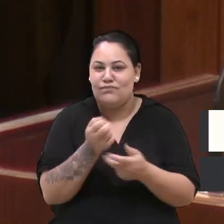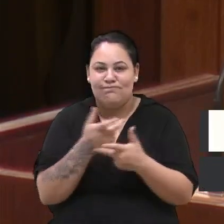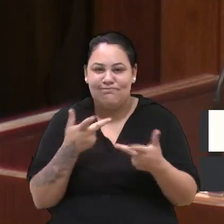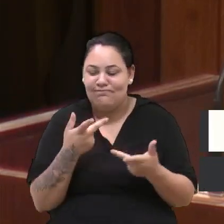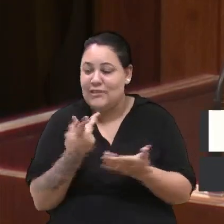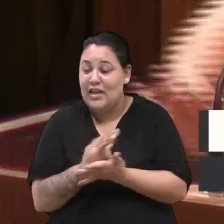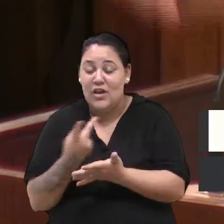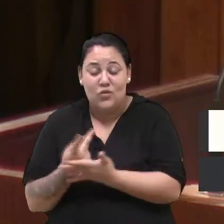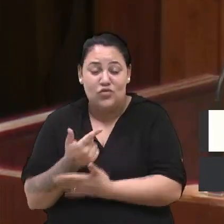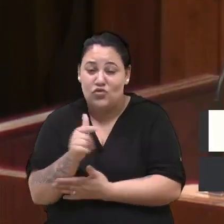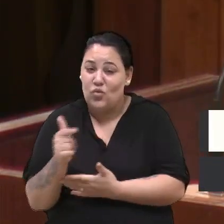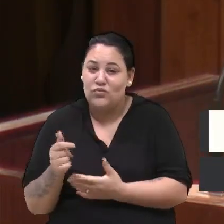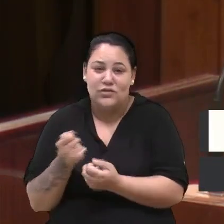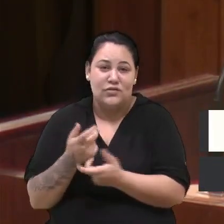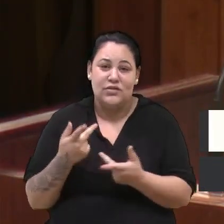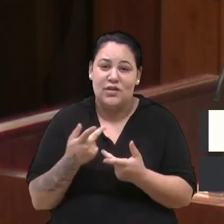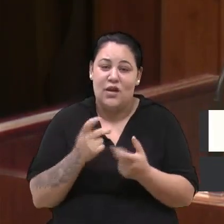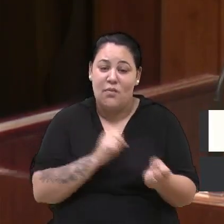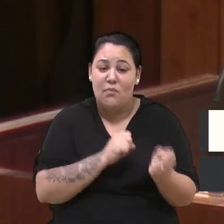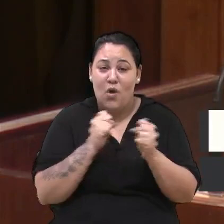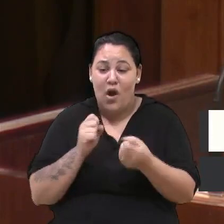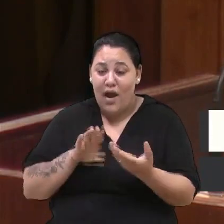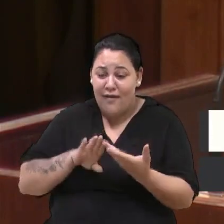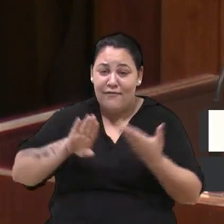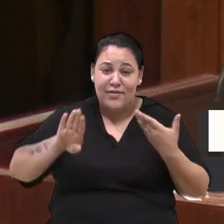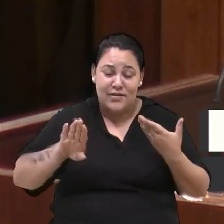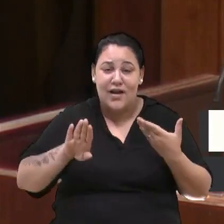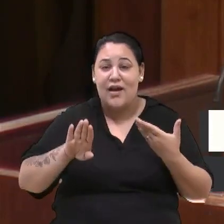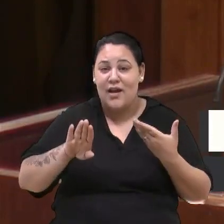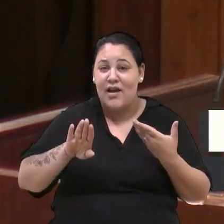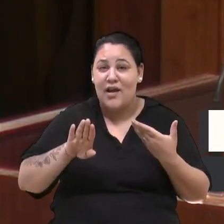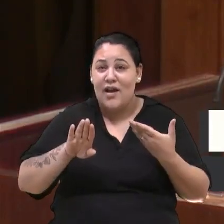né, possam ir para um local seguro, confortável,